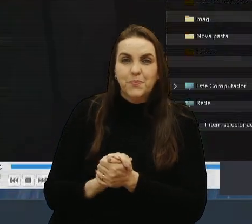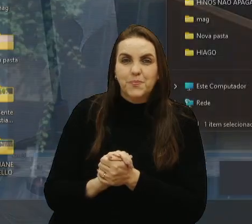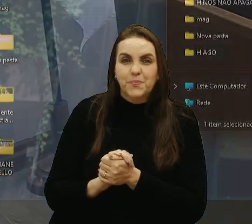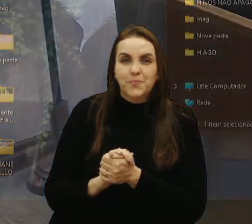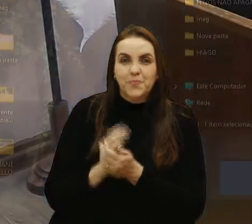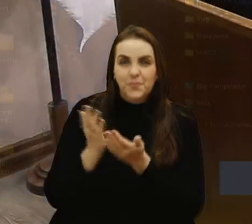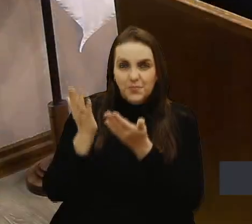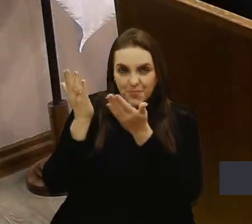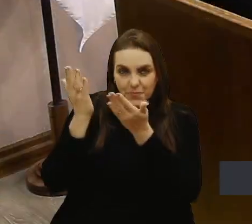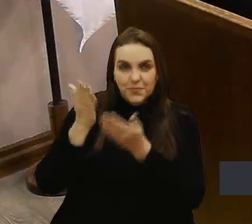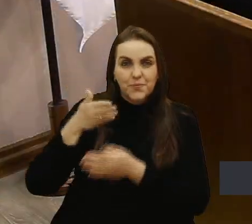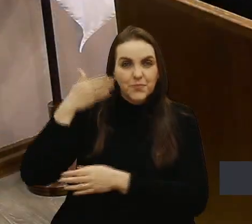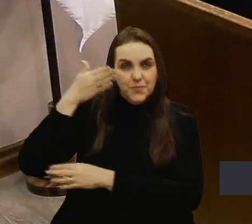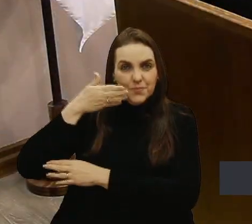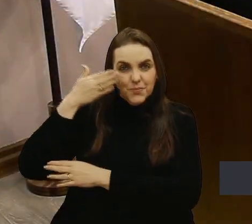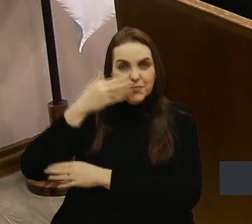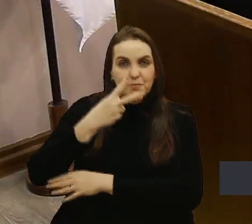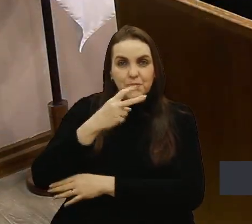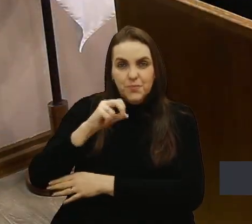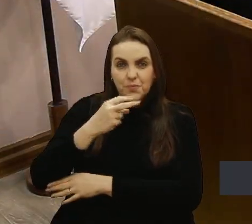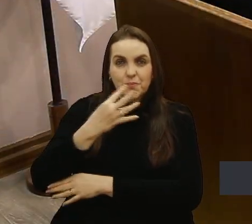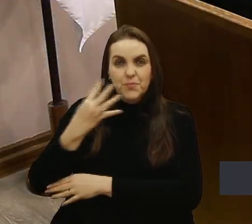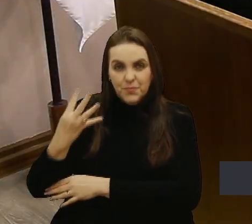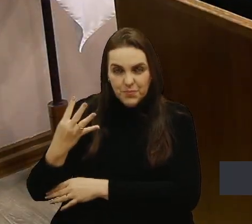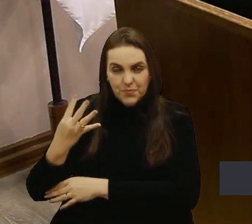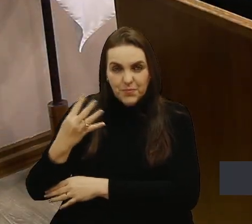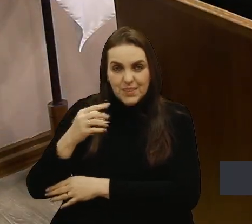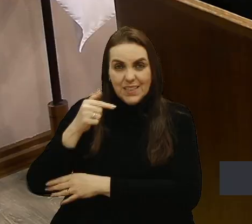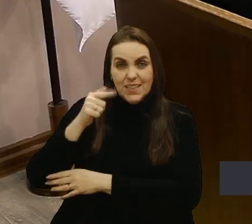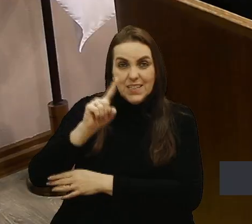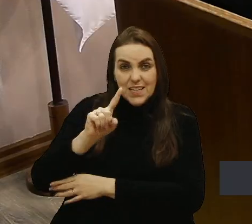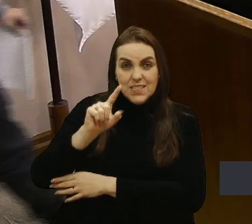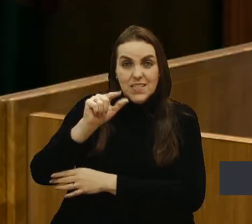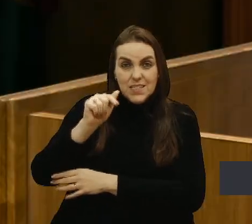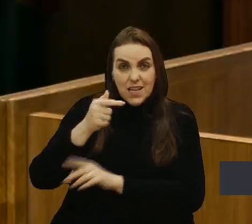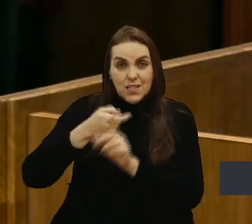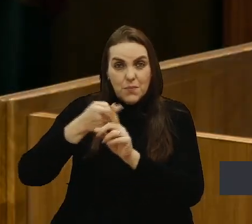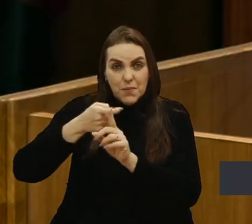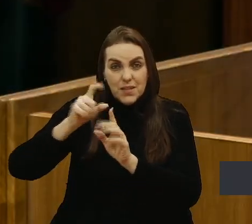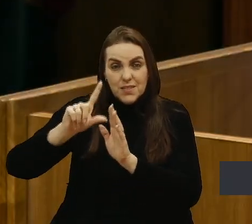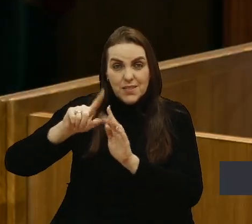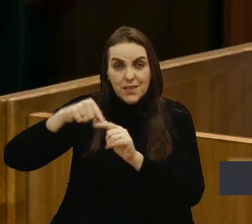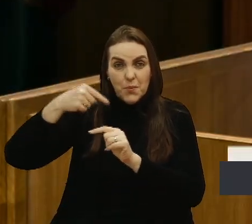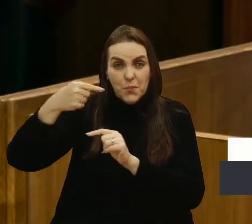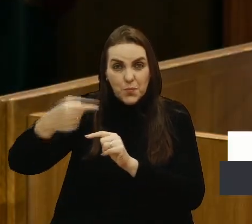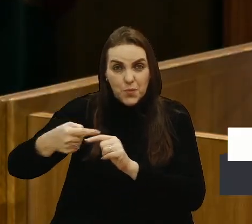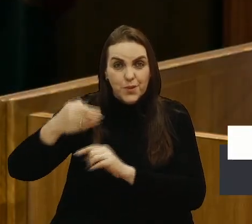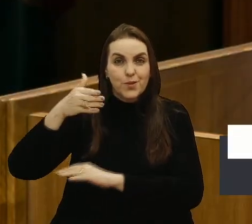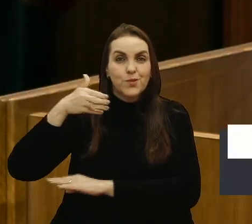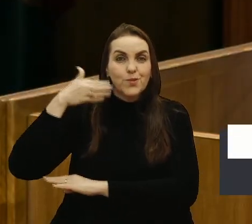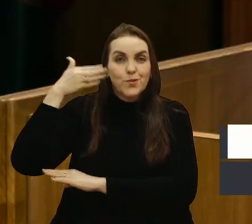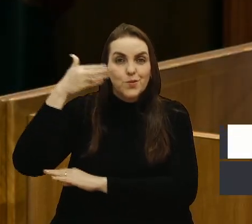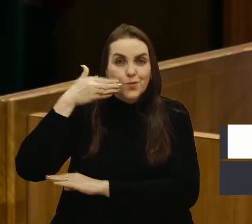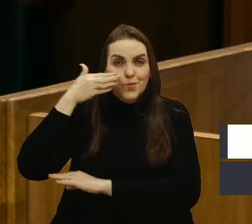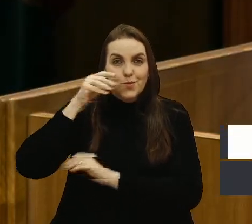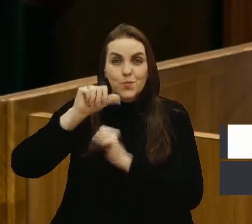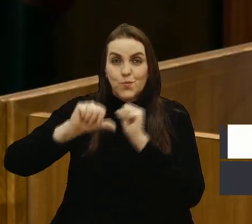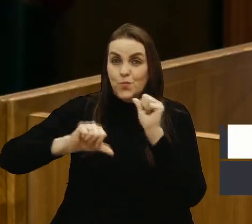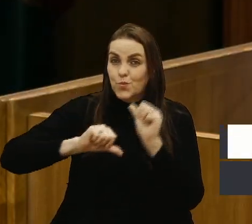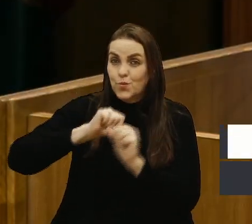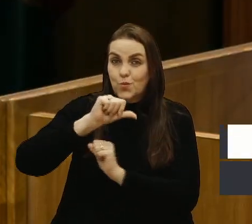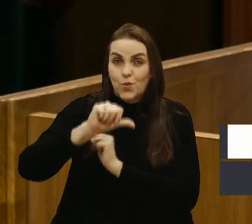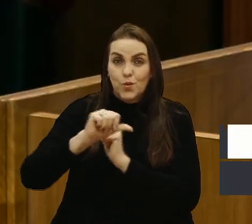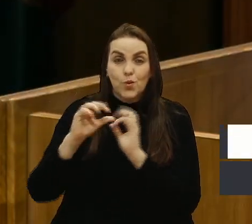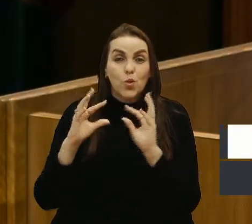Esse é o discurso de 2024. 17 meses depois, o discurso mudou. Tudo